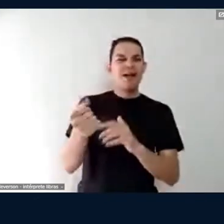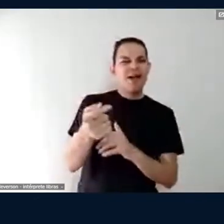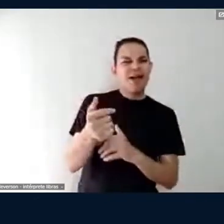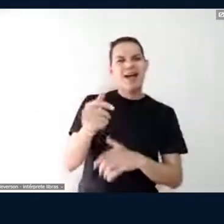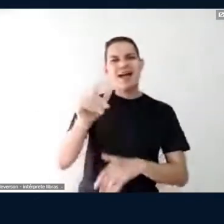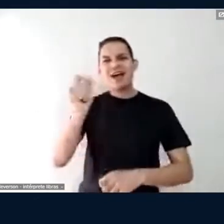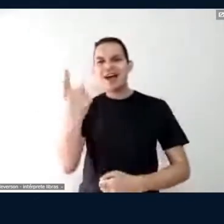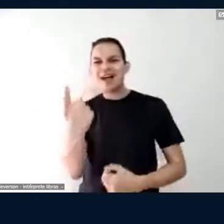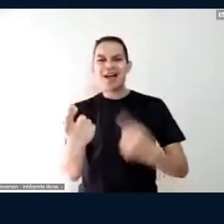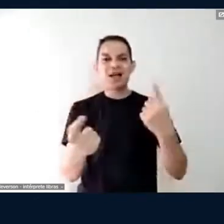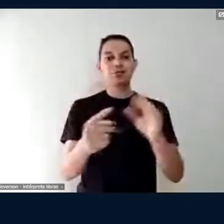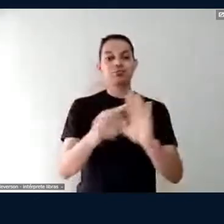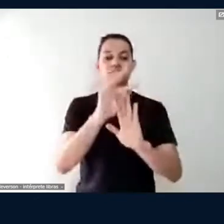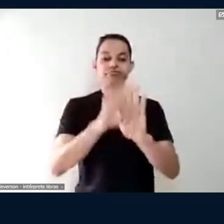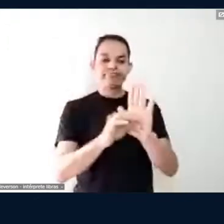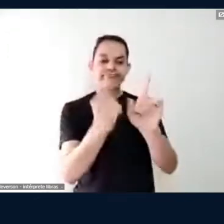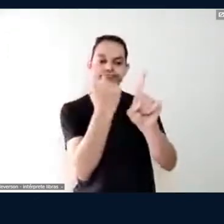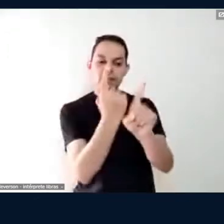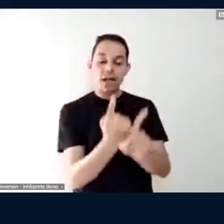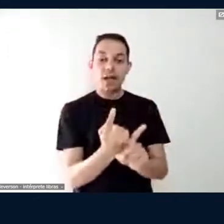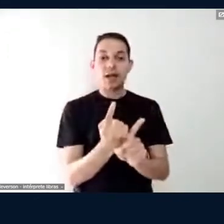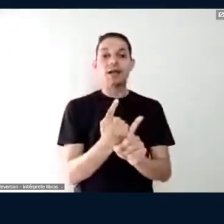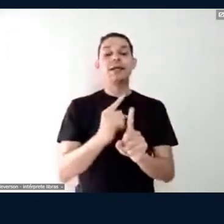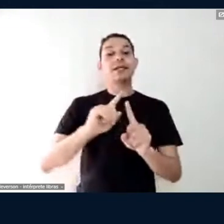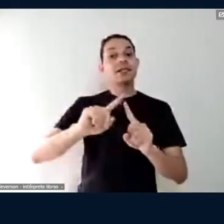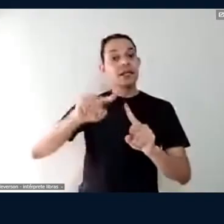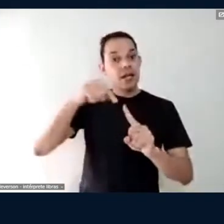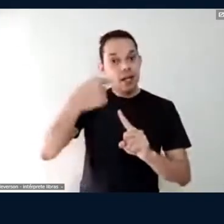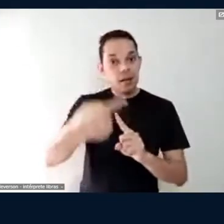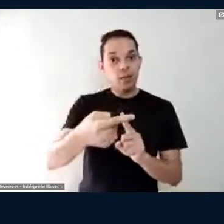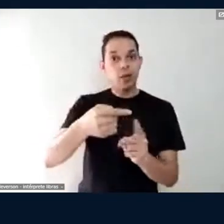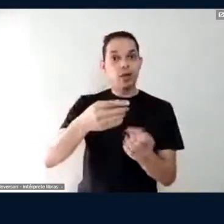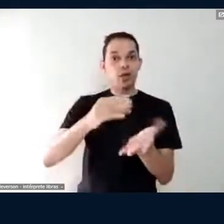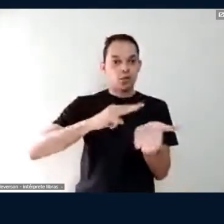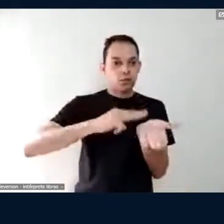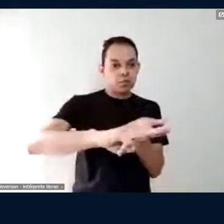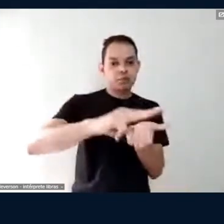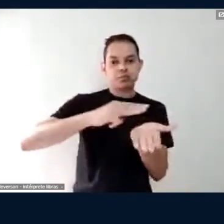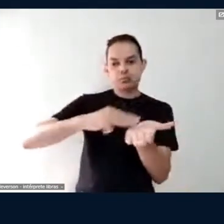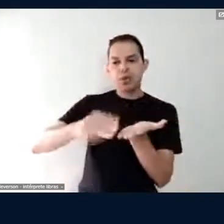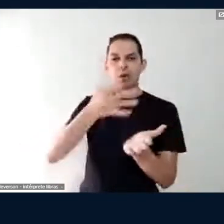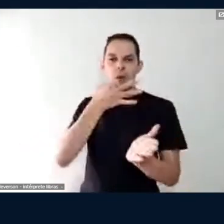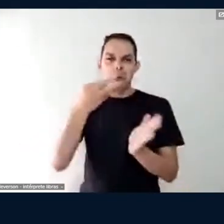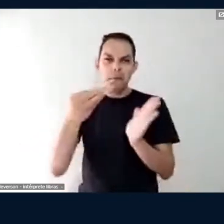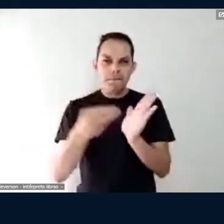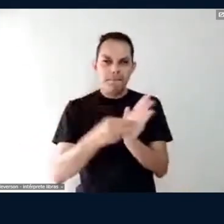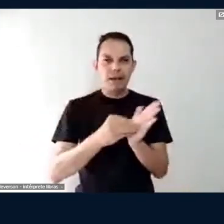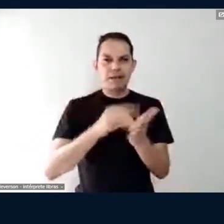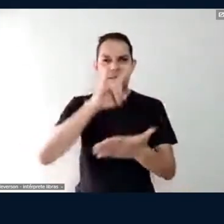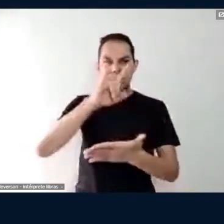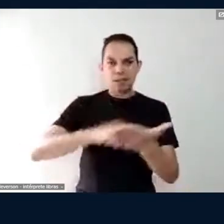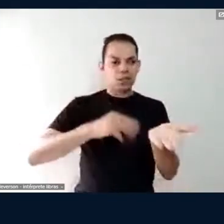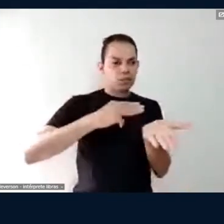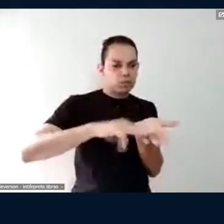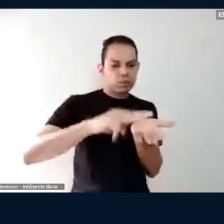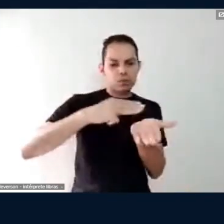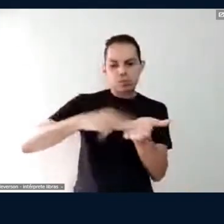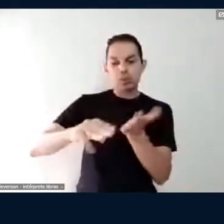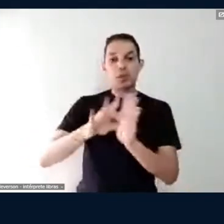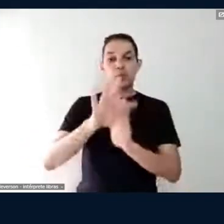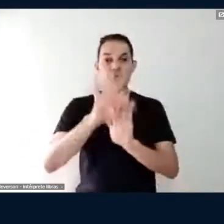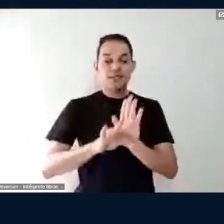marcado no texto? Então, depois eu vou encaminhar o parecer e o texto que está todo destacado em amarelo